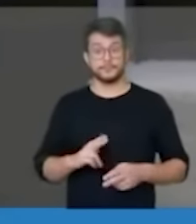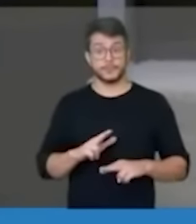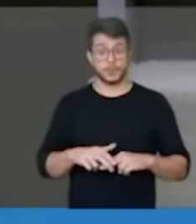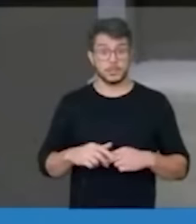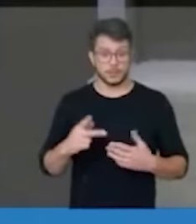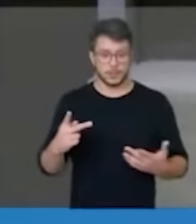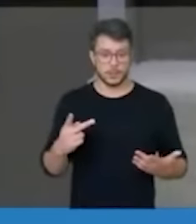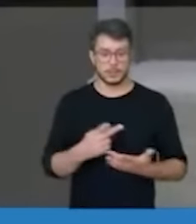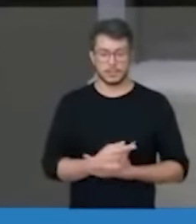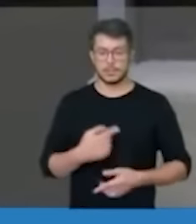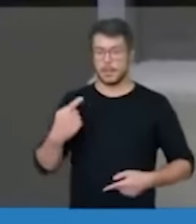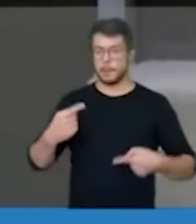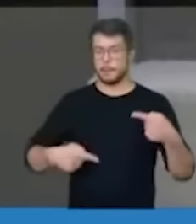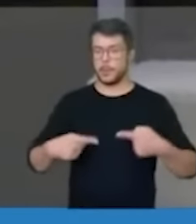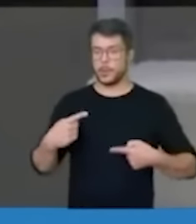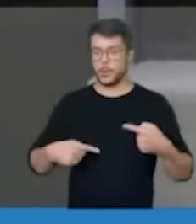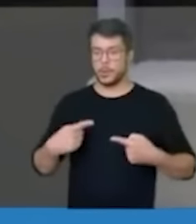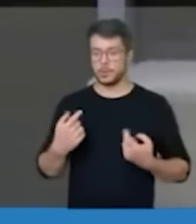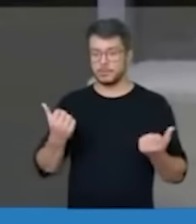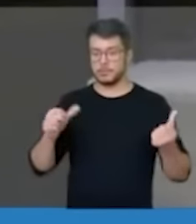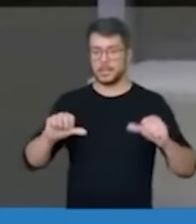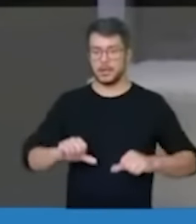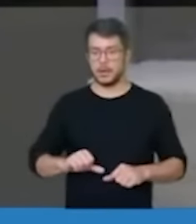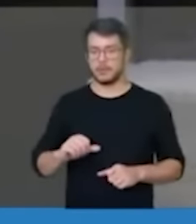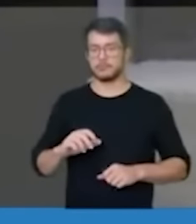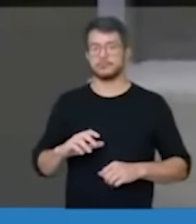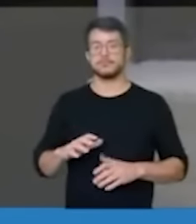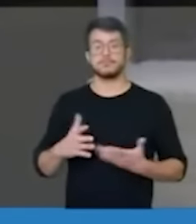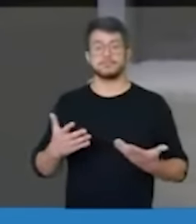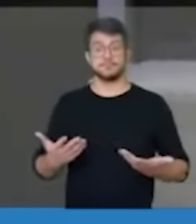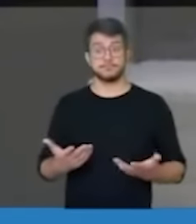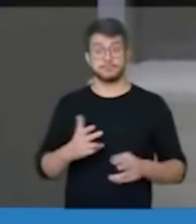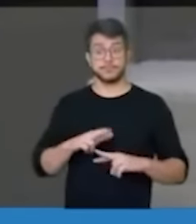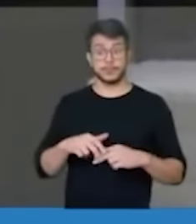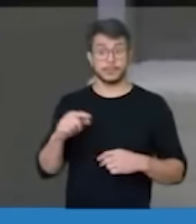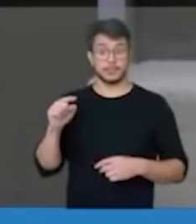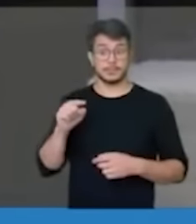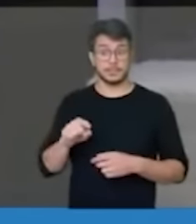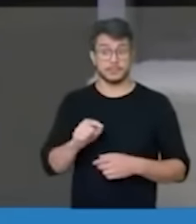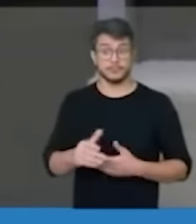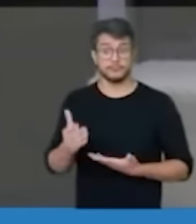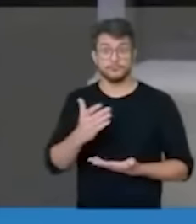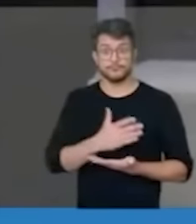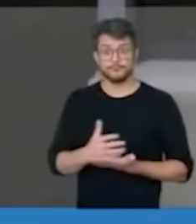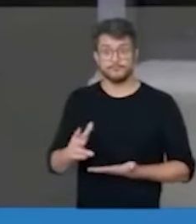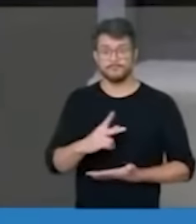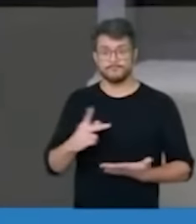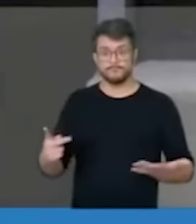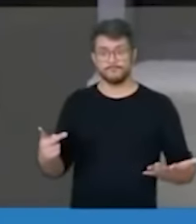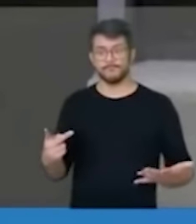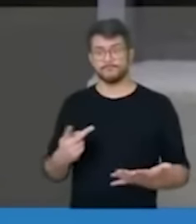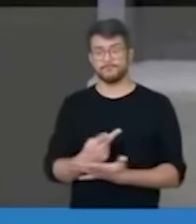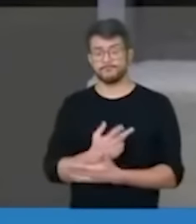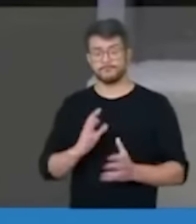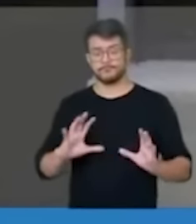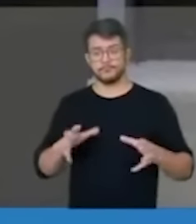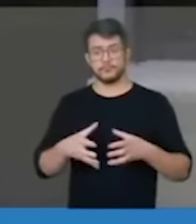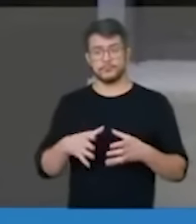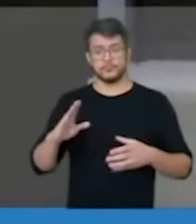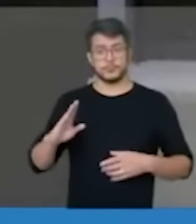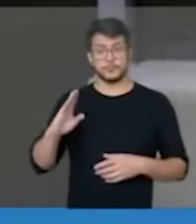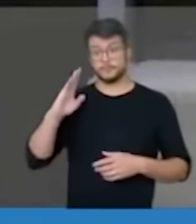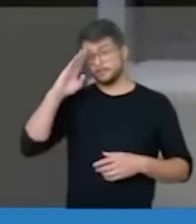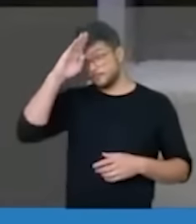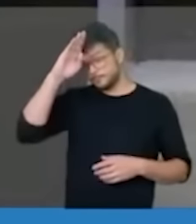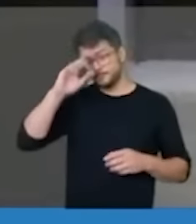esse gabinete do ódio que dá sequência a uma série de ações e intervenções dos bolsonaristas e que culmina com a tentativa